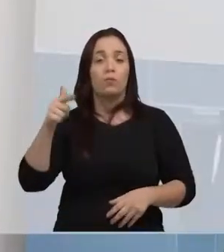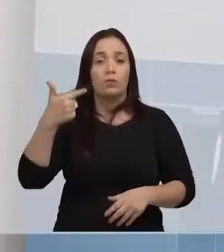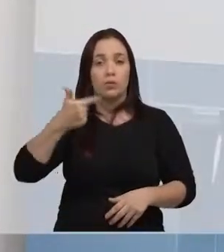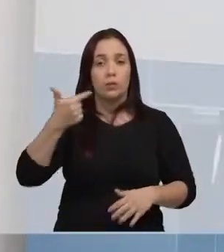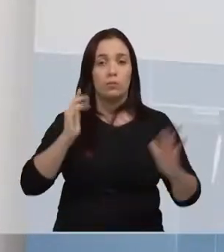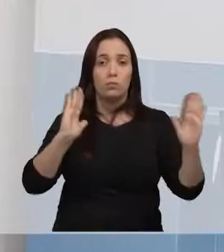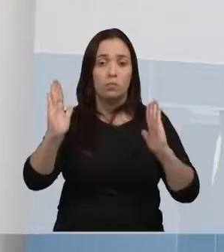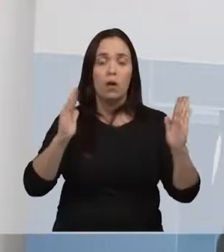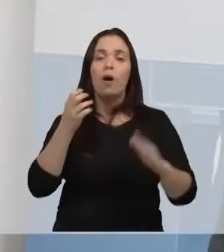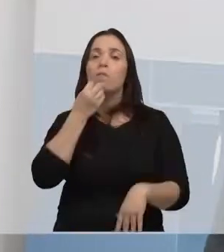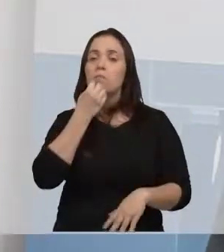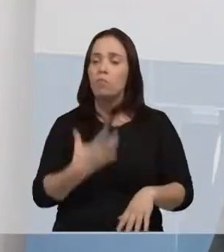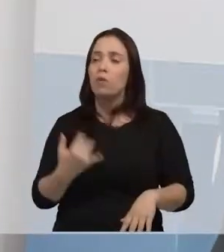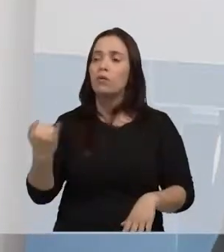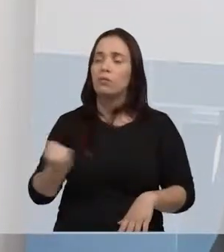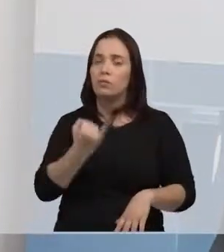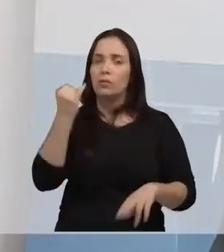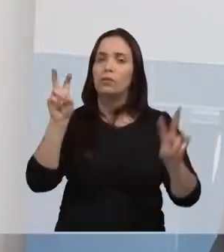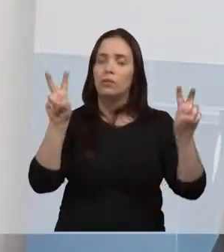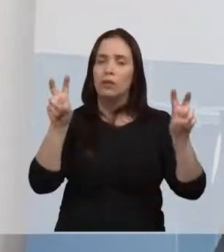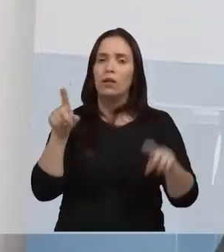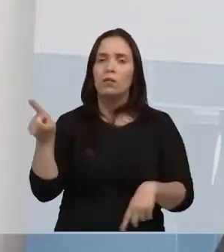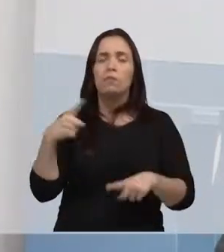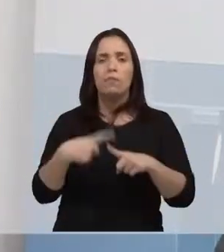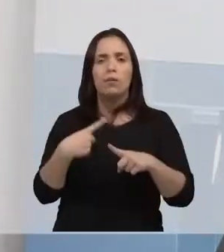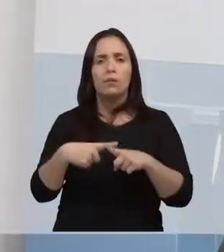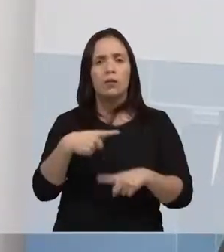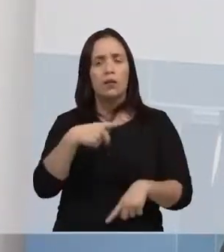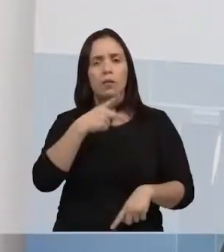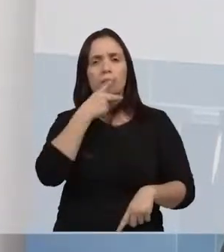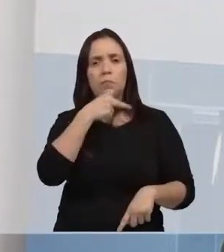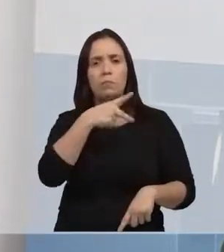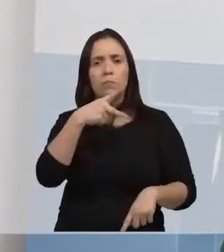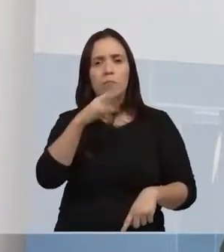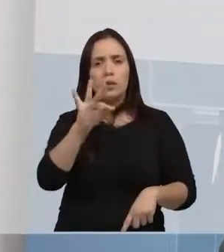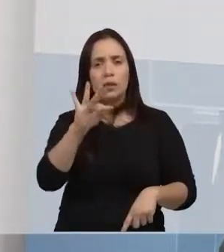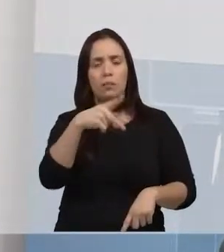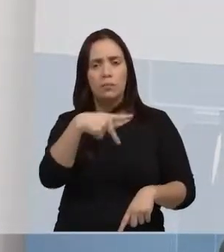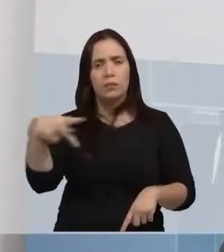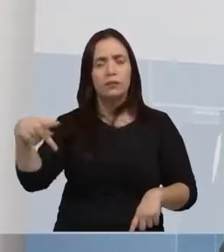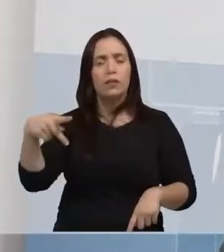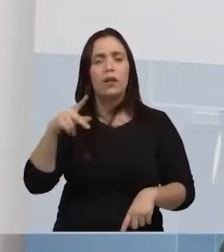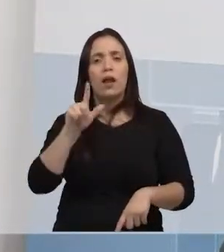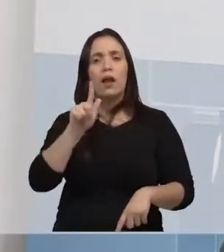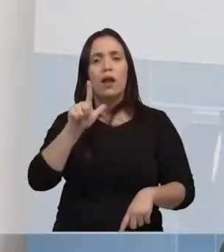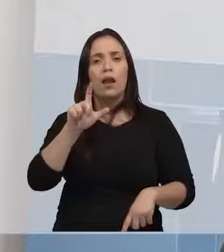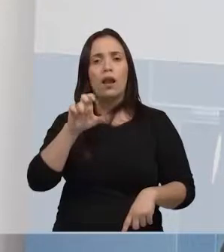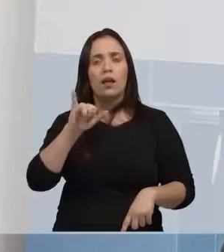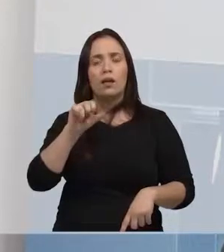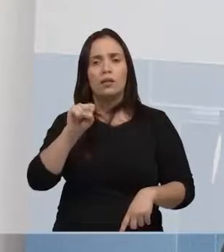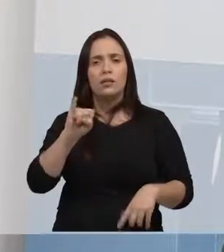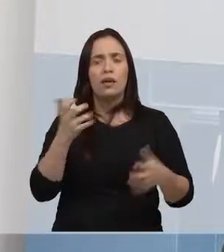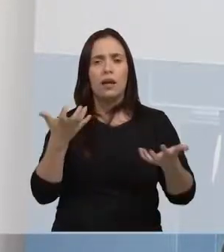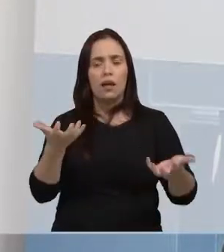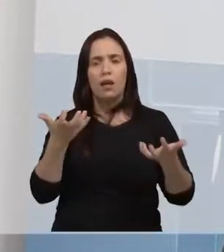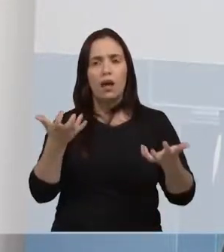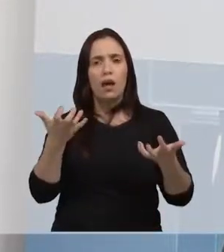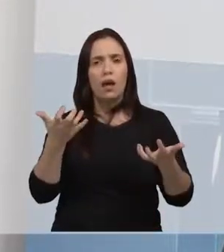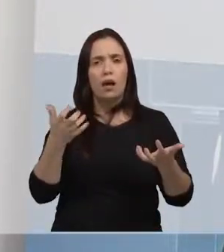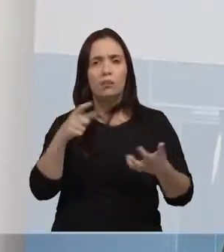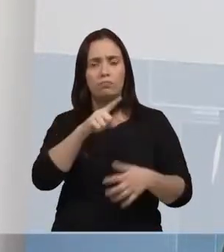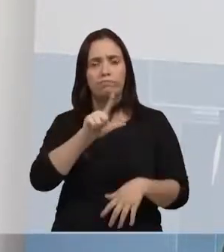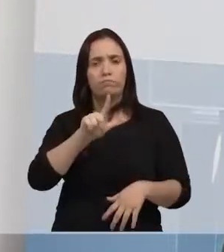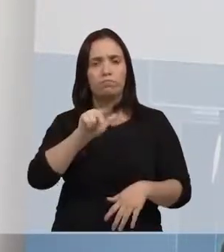que a gente fale sobre isso. Essa loucura, né, da presidente do PT, Gleisi Hoffmann, de colocar a candidatura do Lula